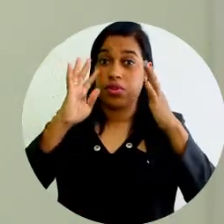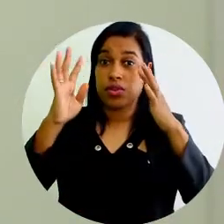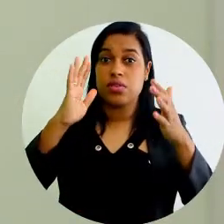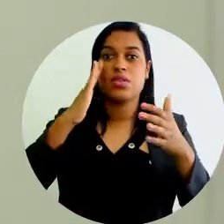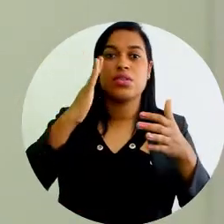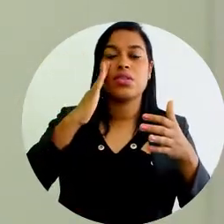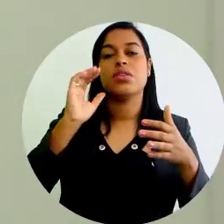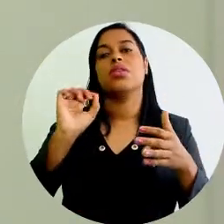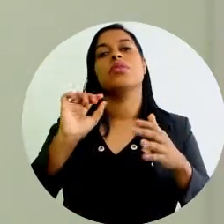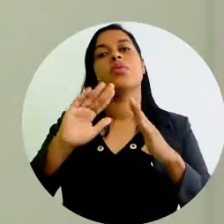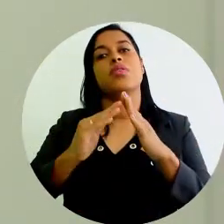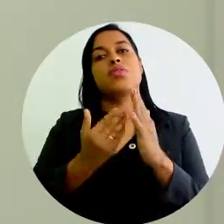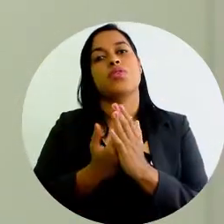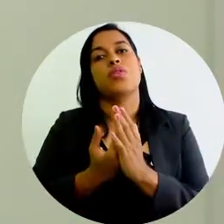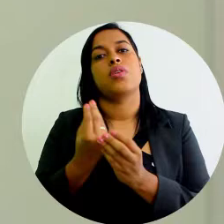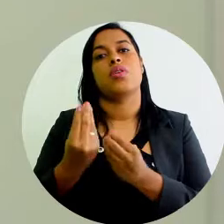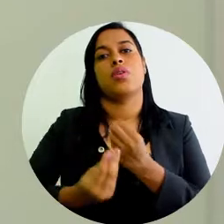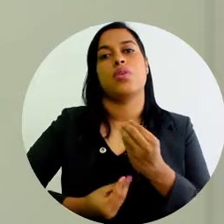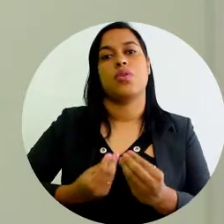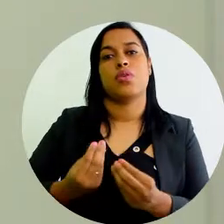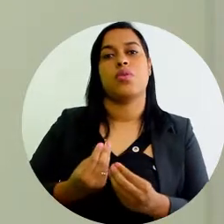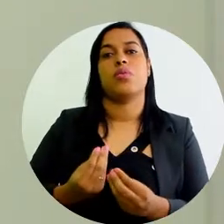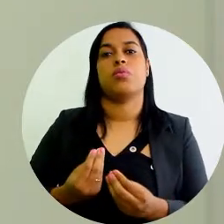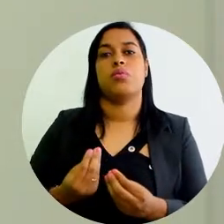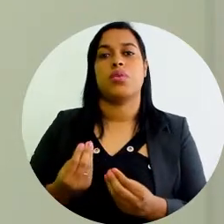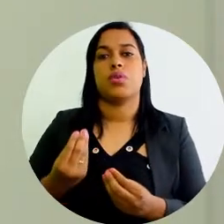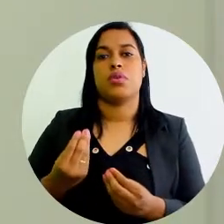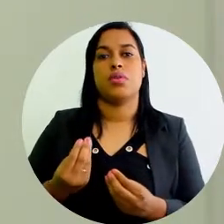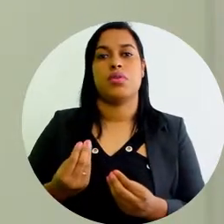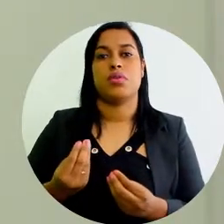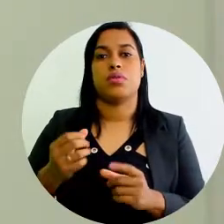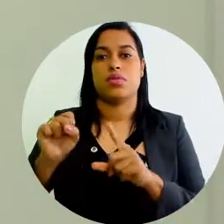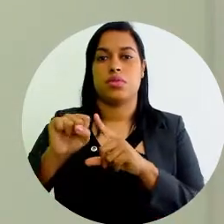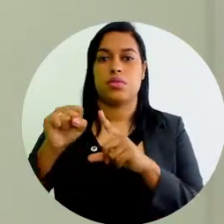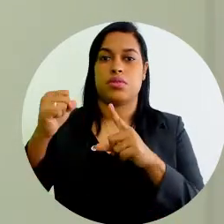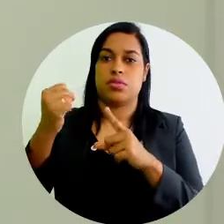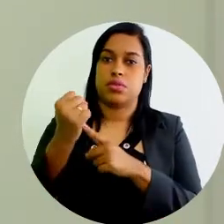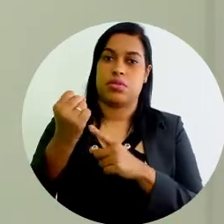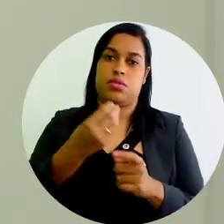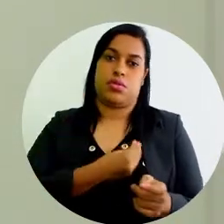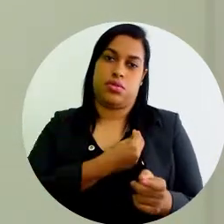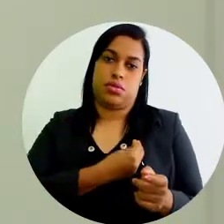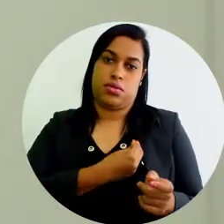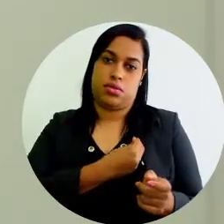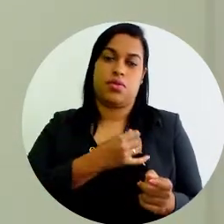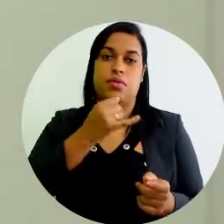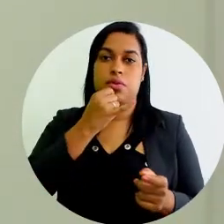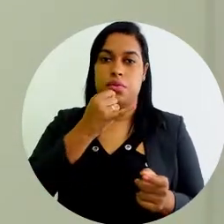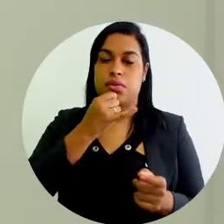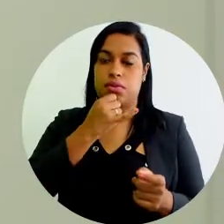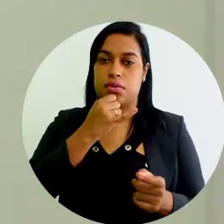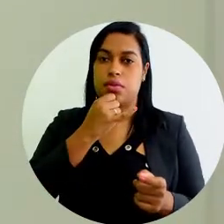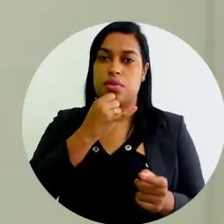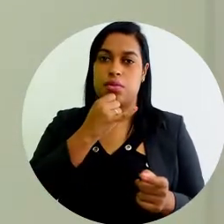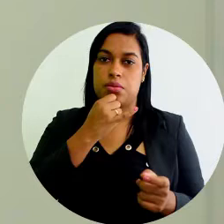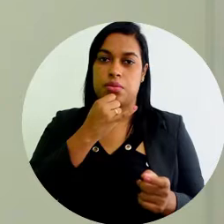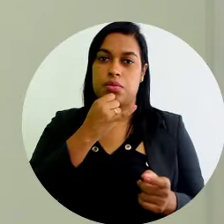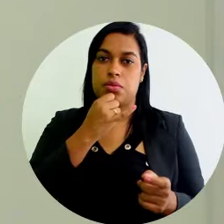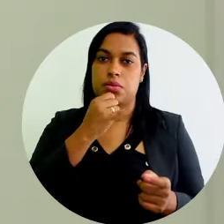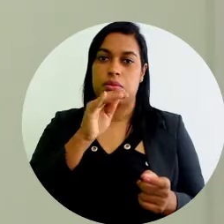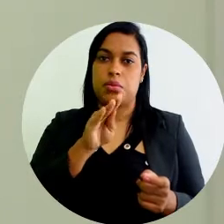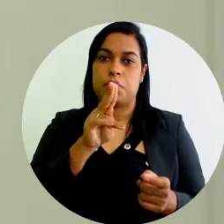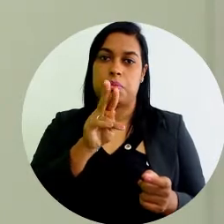Alguns teóricos compreendem a escola como reprodutora da sociedade em que ela está. Por